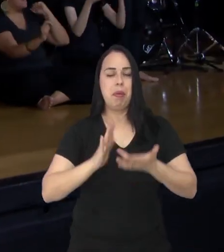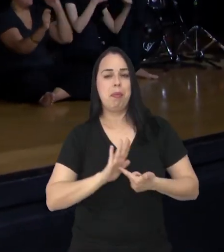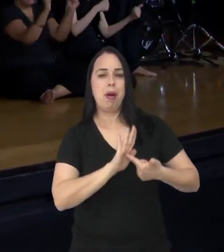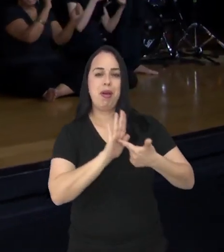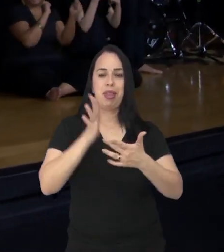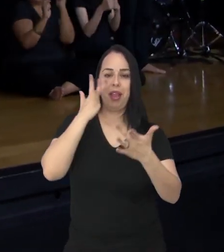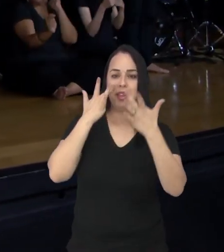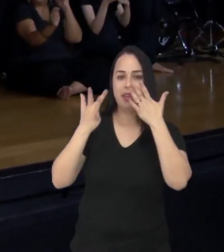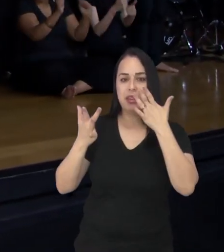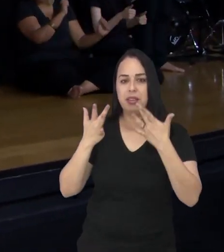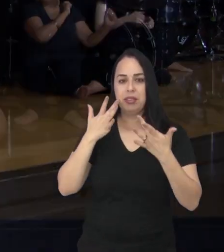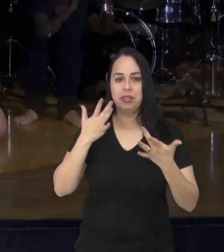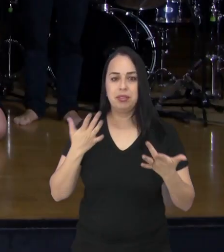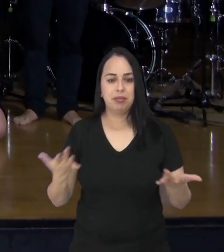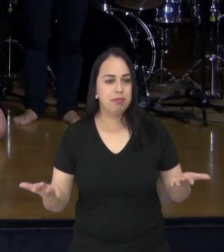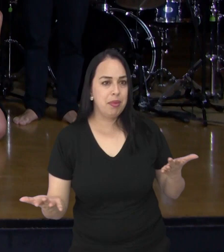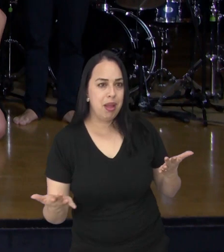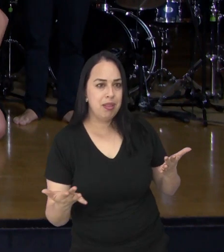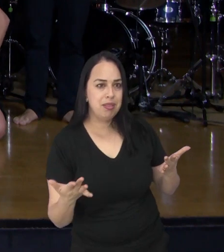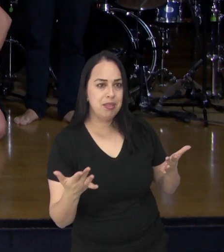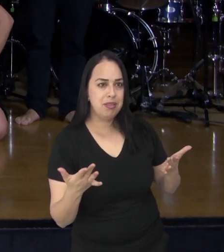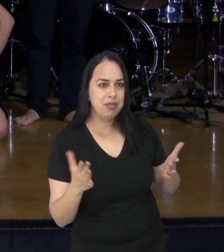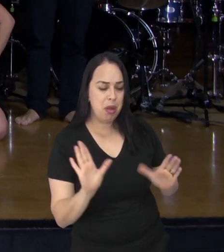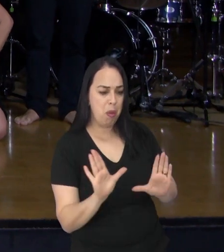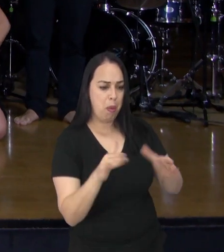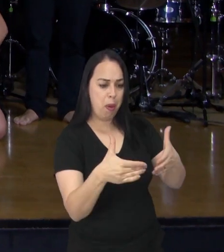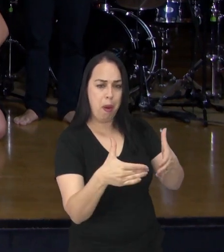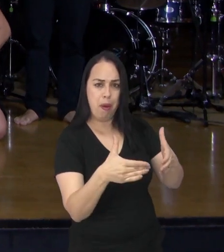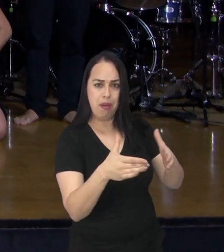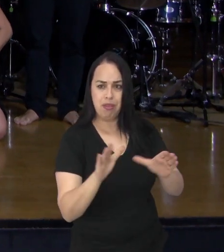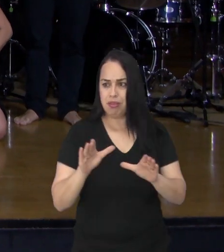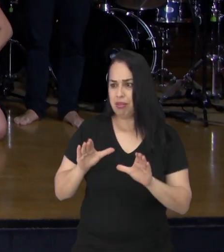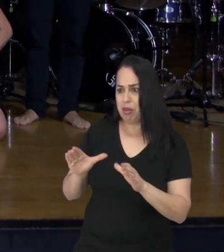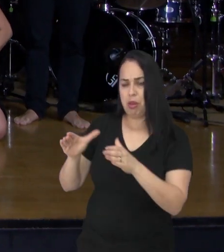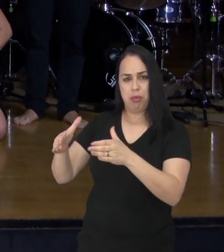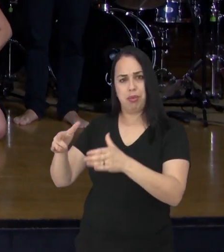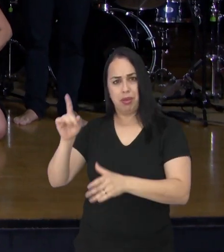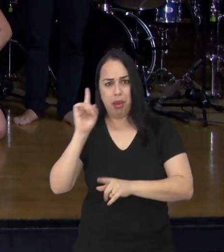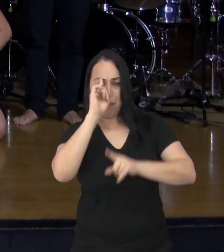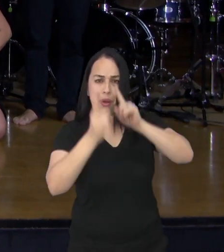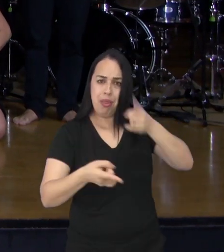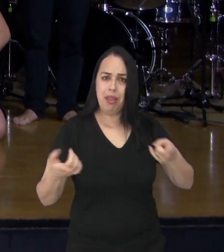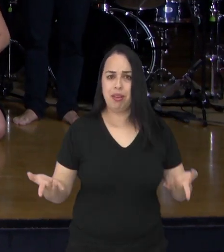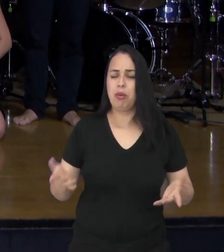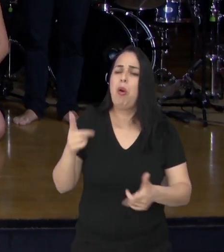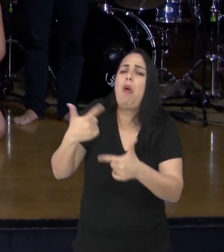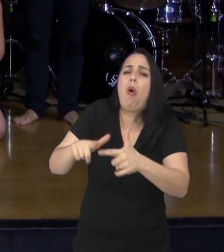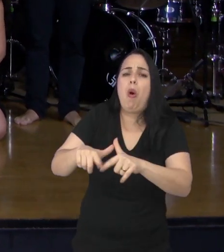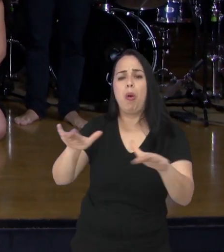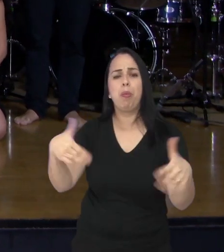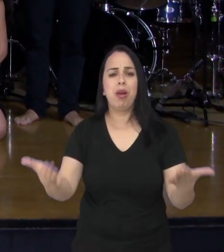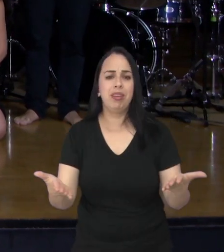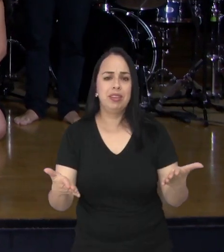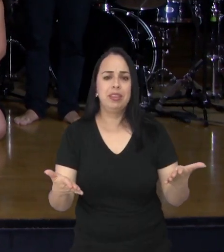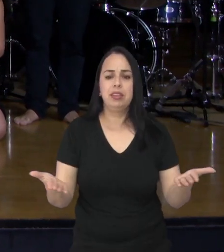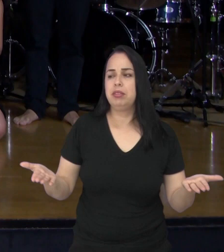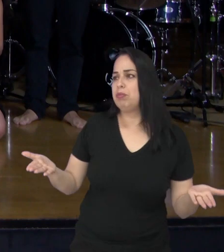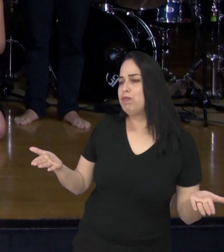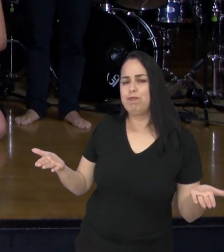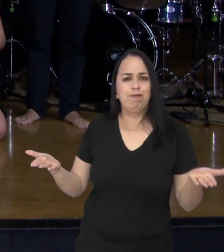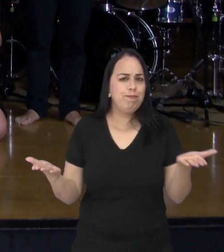da arte de encenar. Uma civilização civilizando os civilizadores. Qual o problema disso para eles,